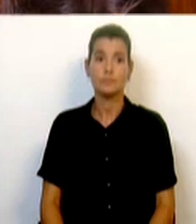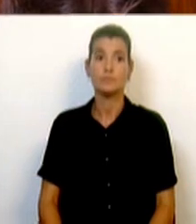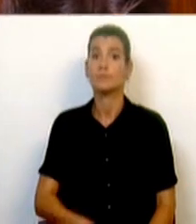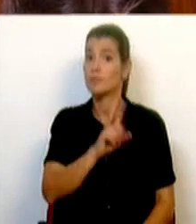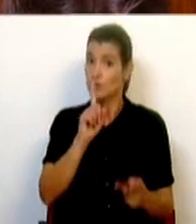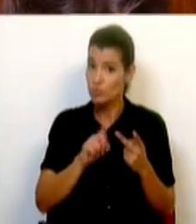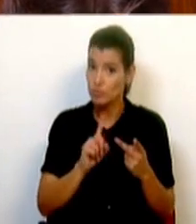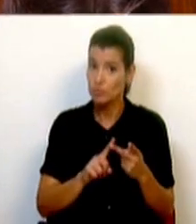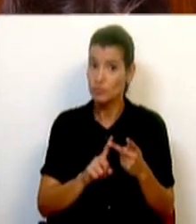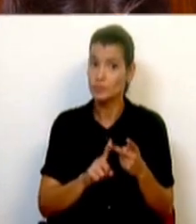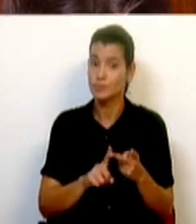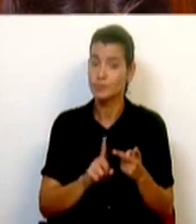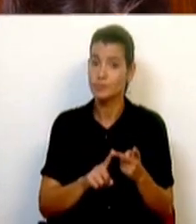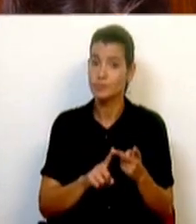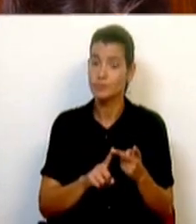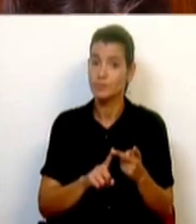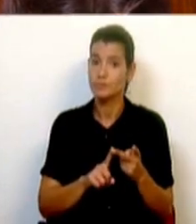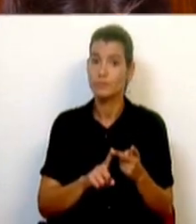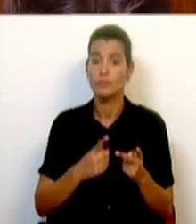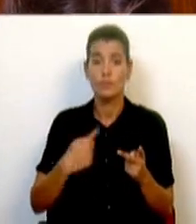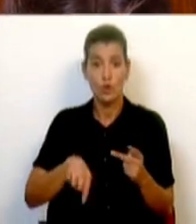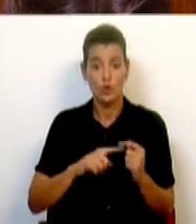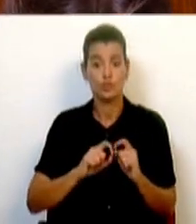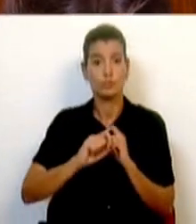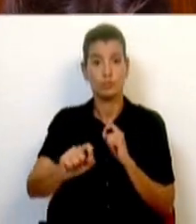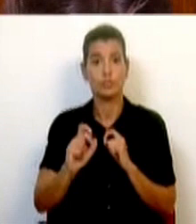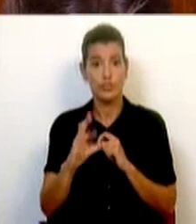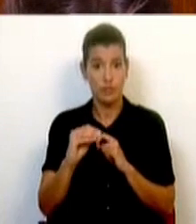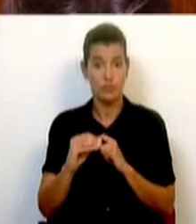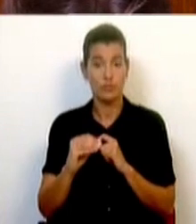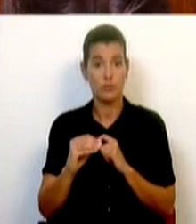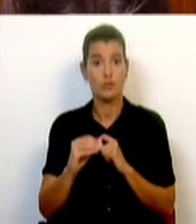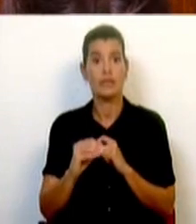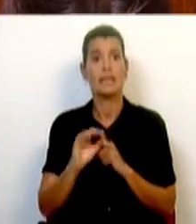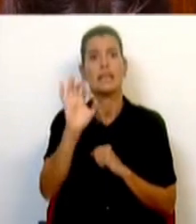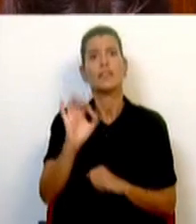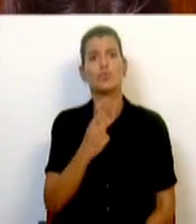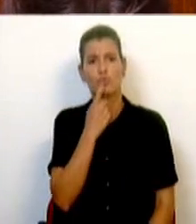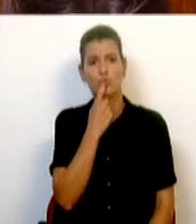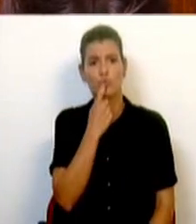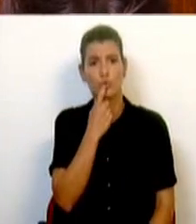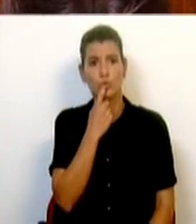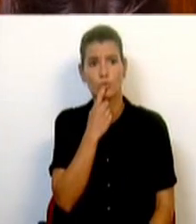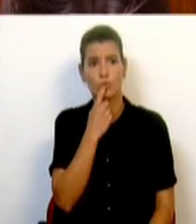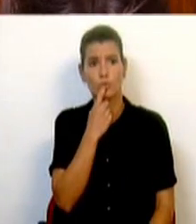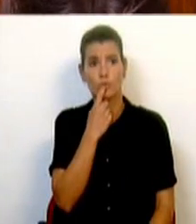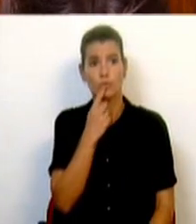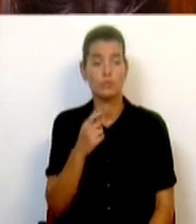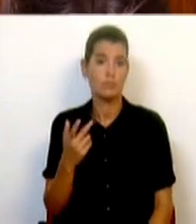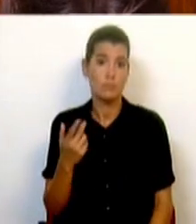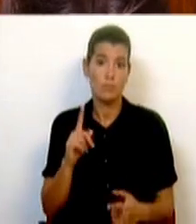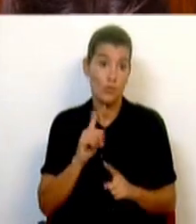Segundo lugar, nós vivemos 10 anos com taxas de juros